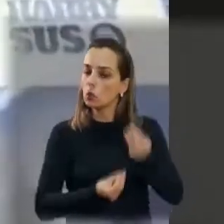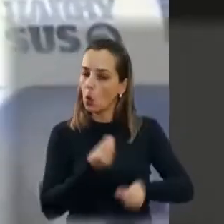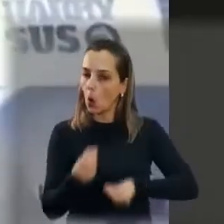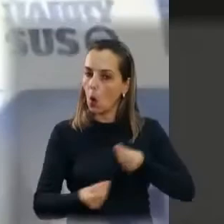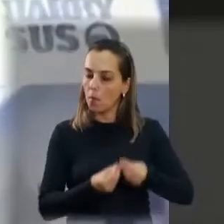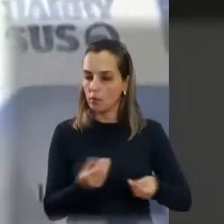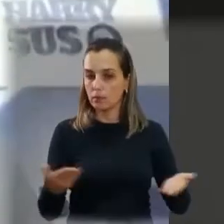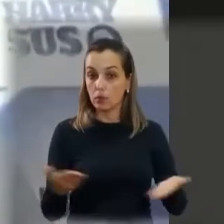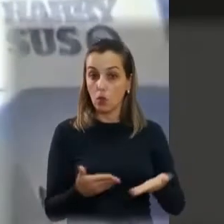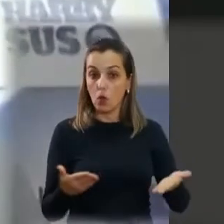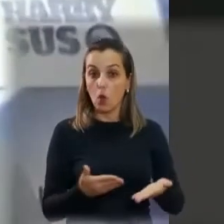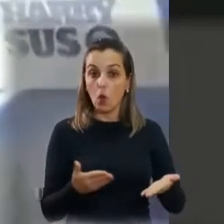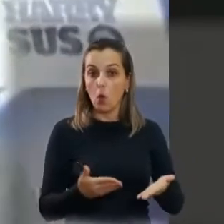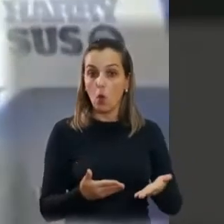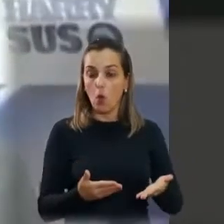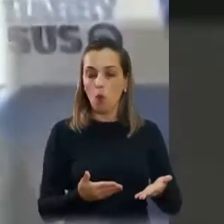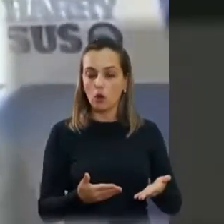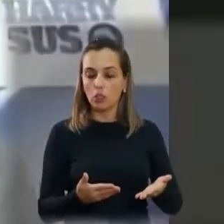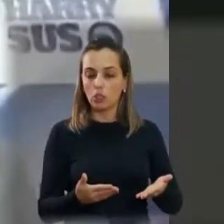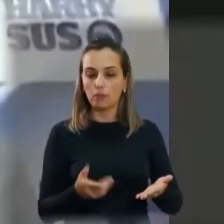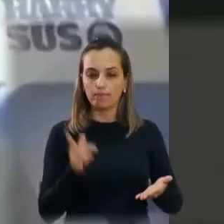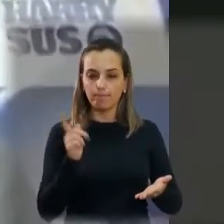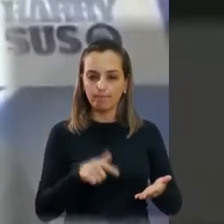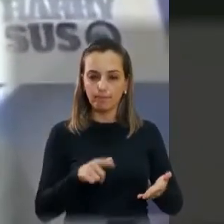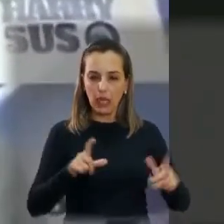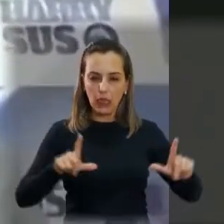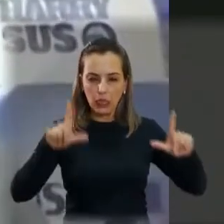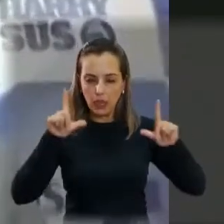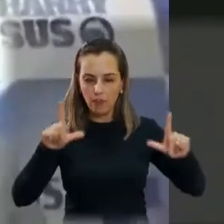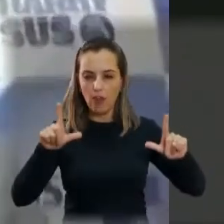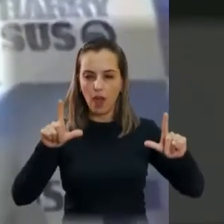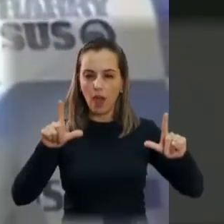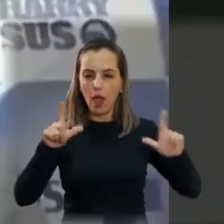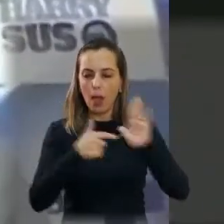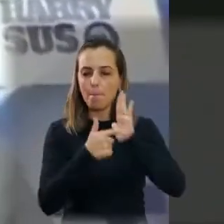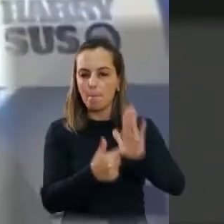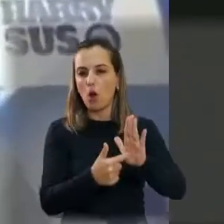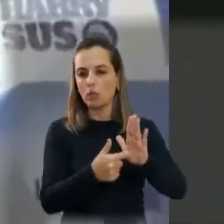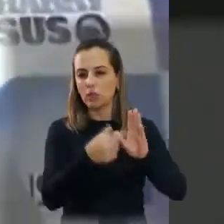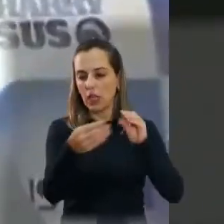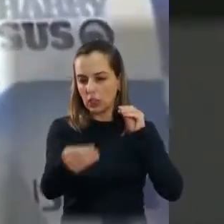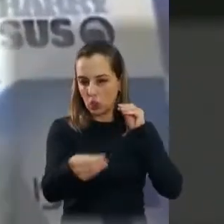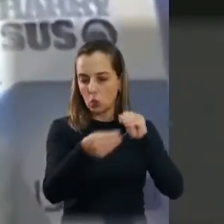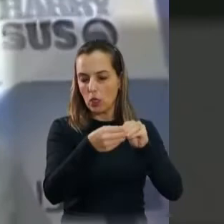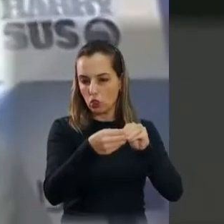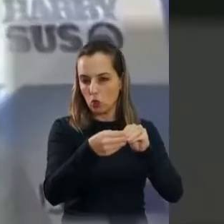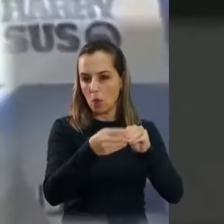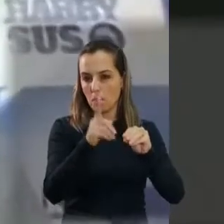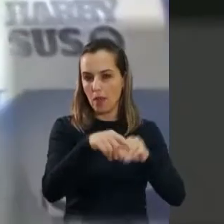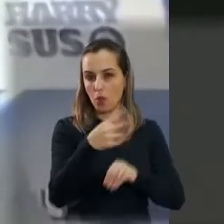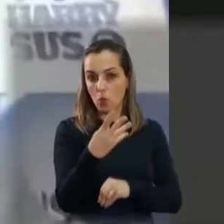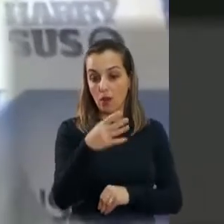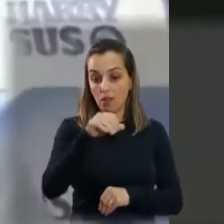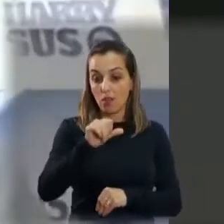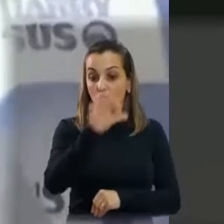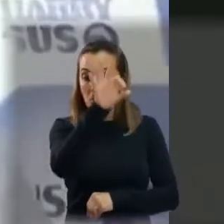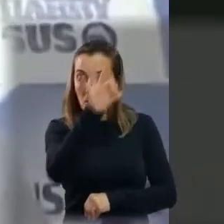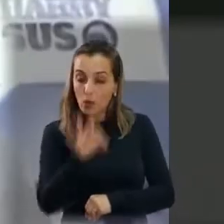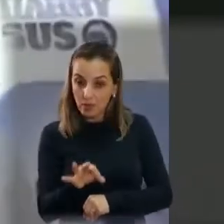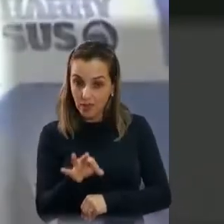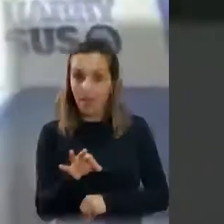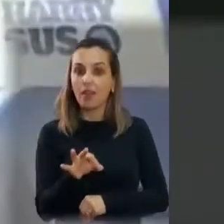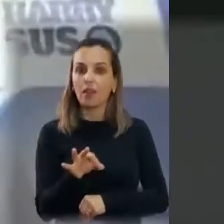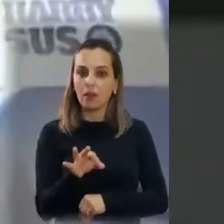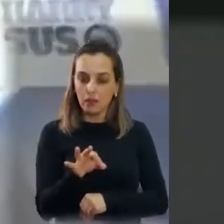boletins, eu voltei a me assustar, voltamos a 49 dos testados positivados, e agora